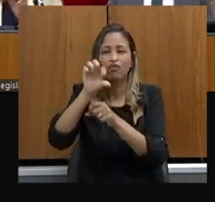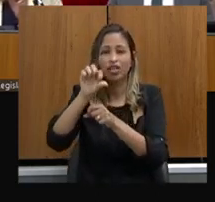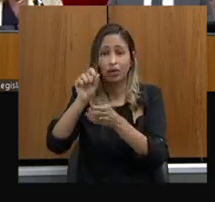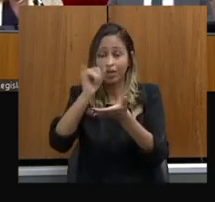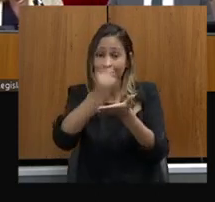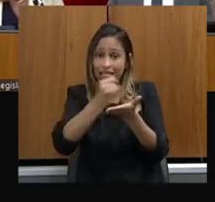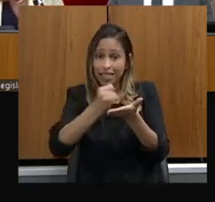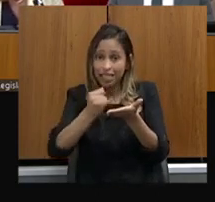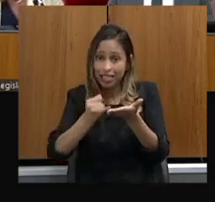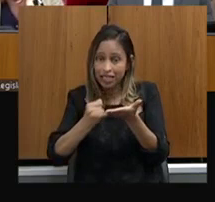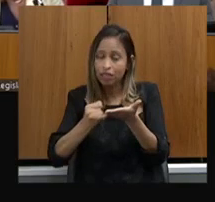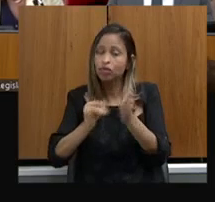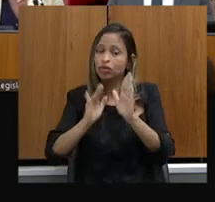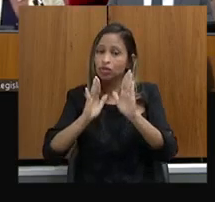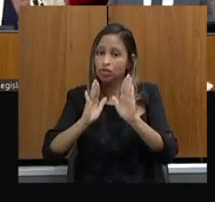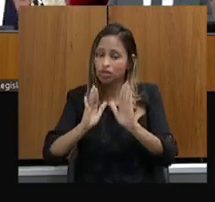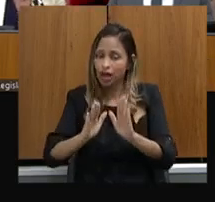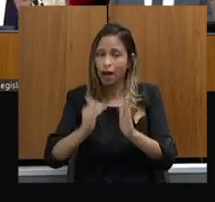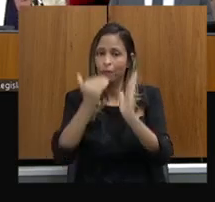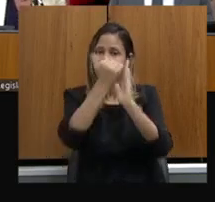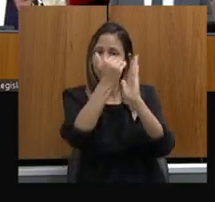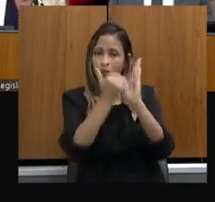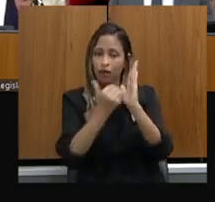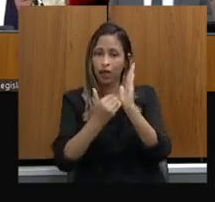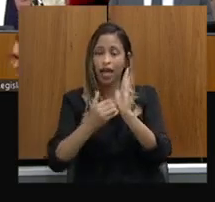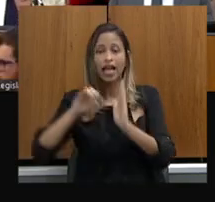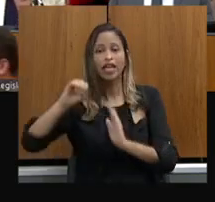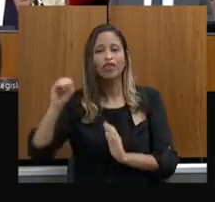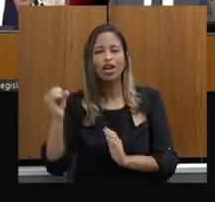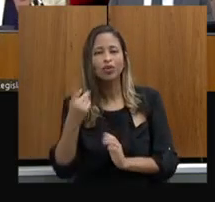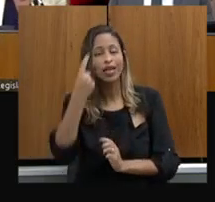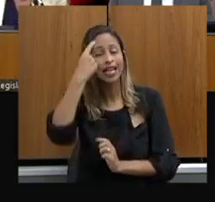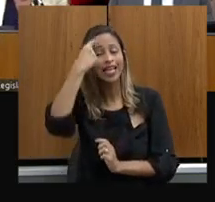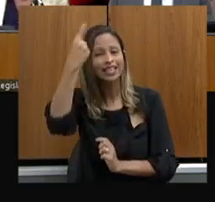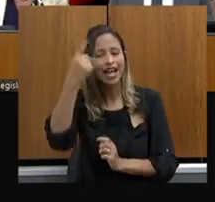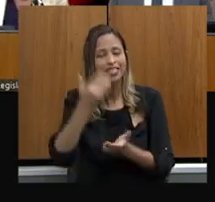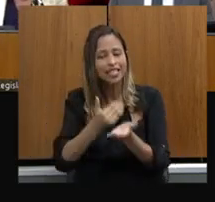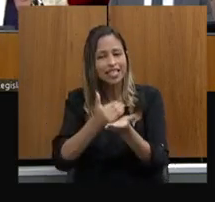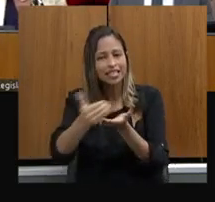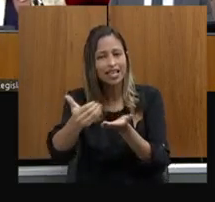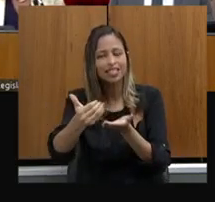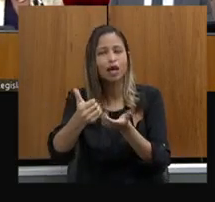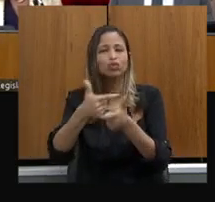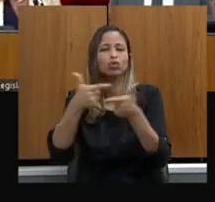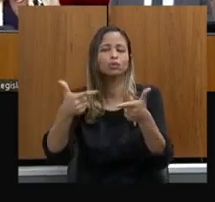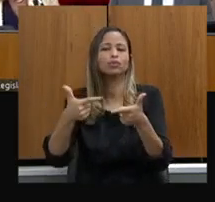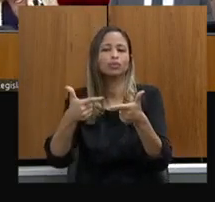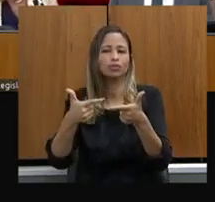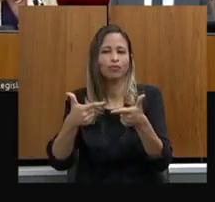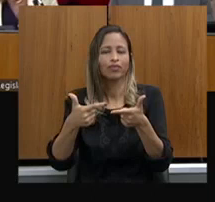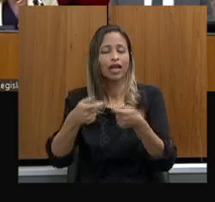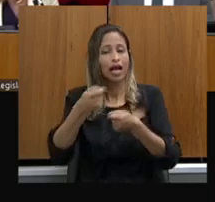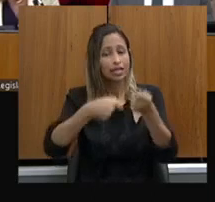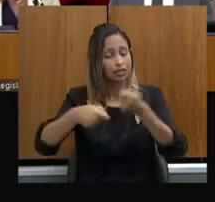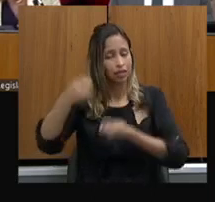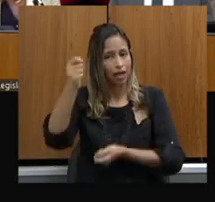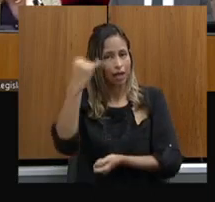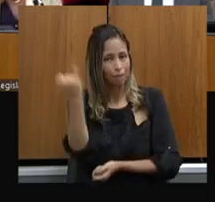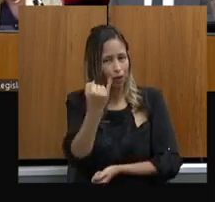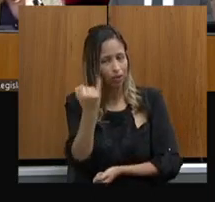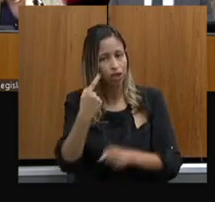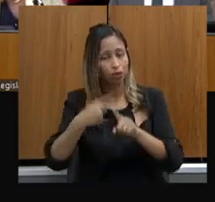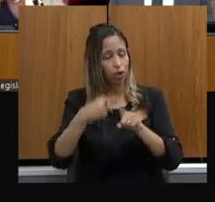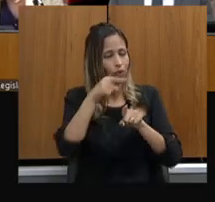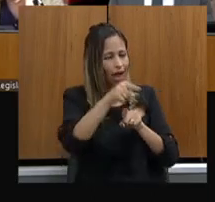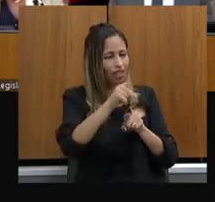inscritos desde 19 nas categorias de ideias inovadoras implementadas e iniciativas de sucesso implementados essas ações são importantes porque